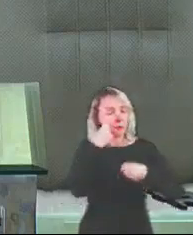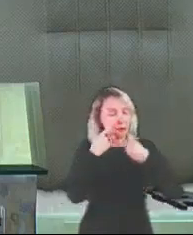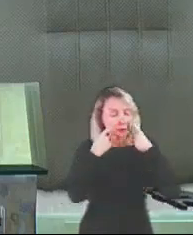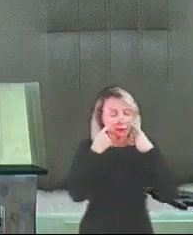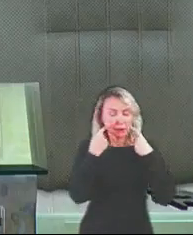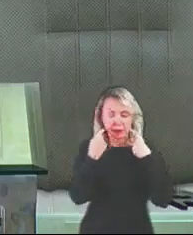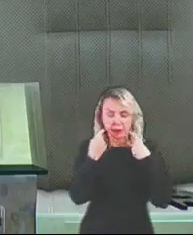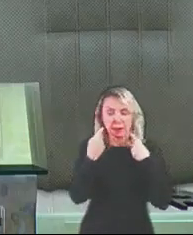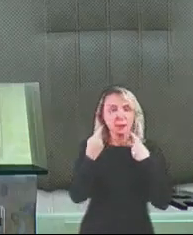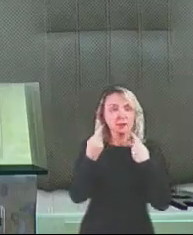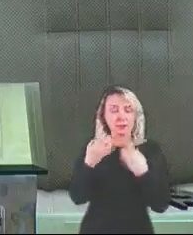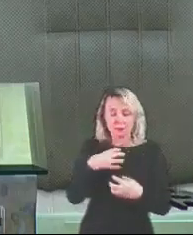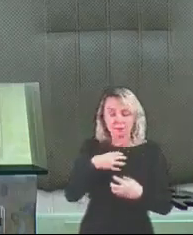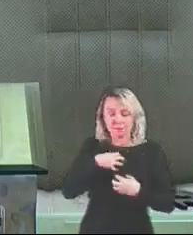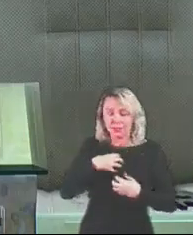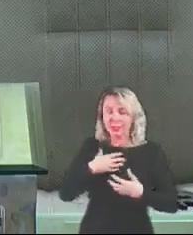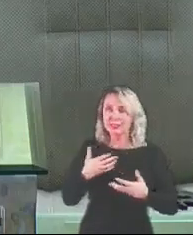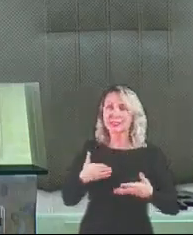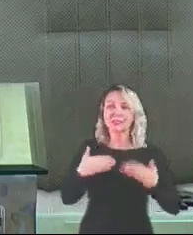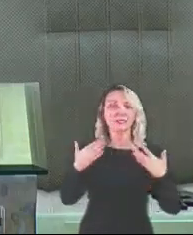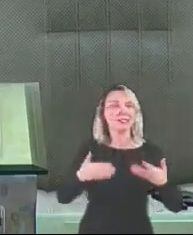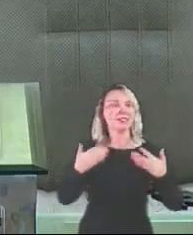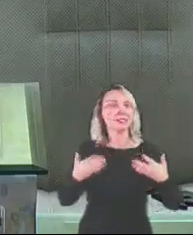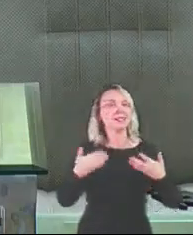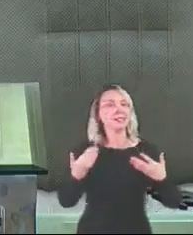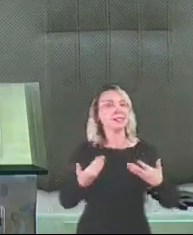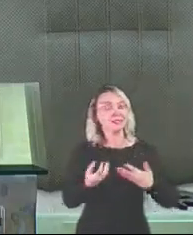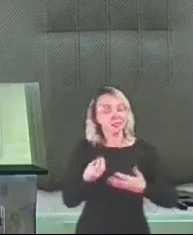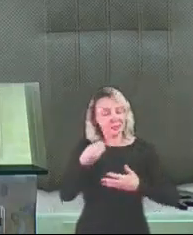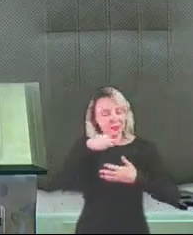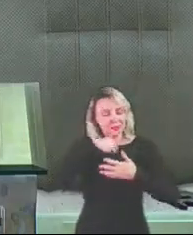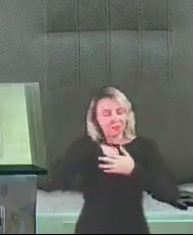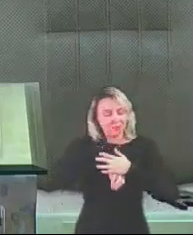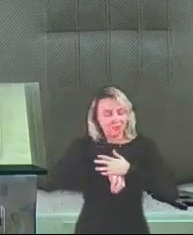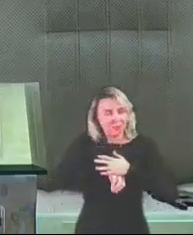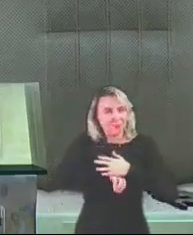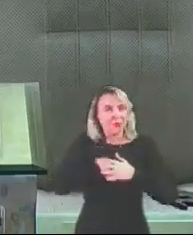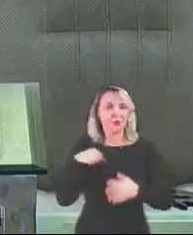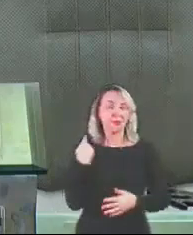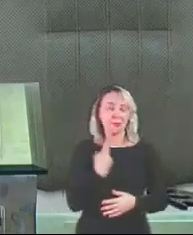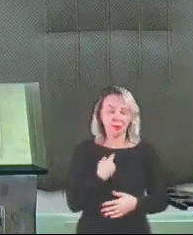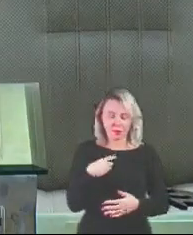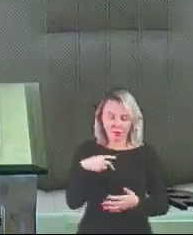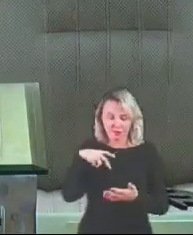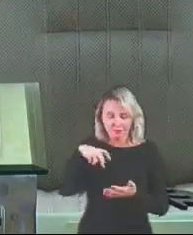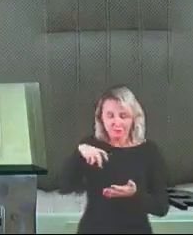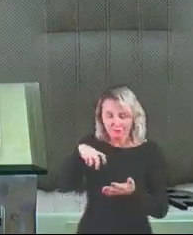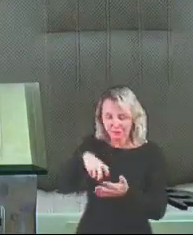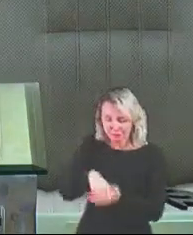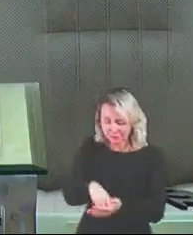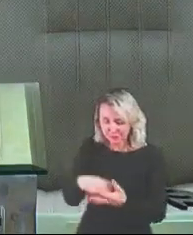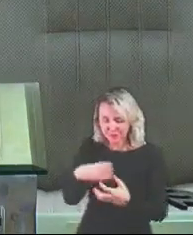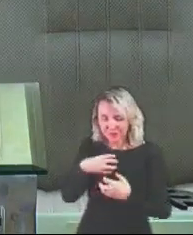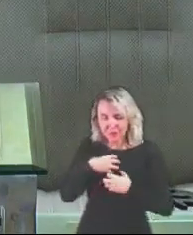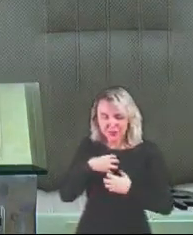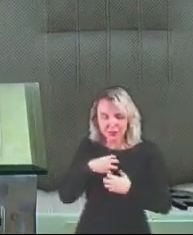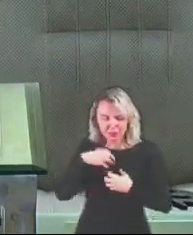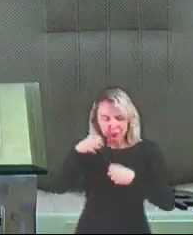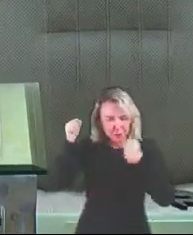Senhor e sentir alegria efusiva em nosso coração, que quando dobrarmos os nossos joelhos, nós sentimos a